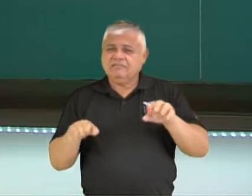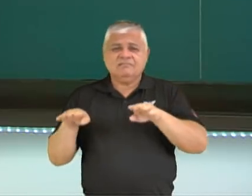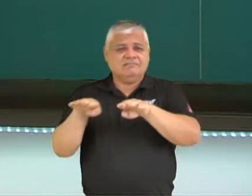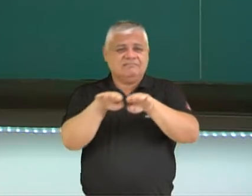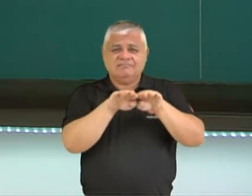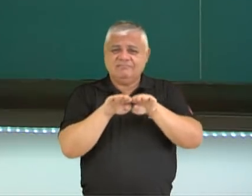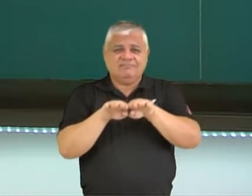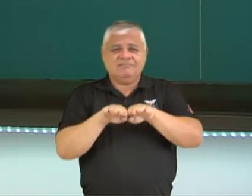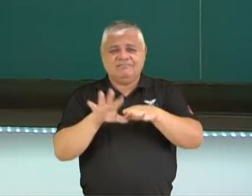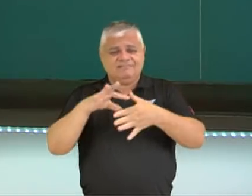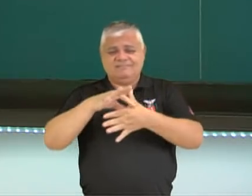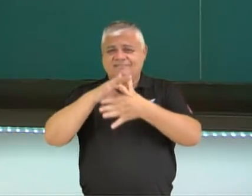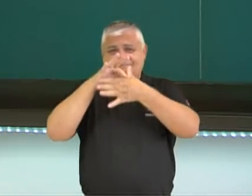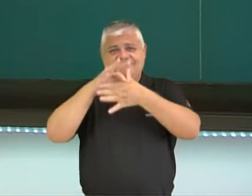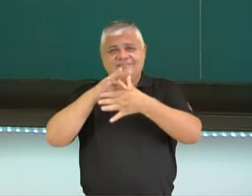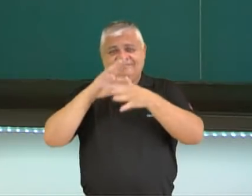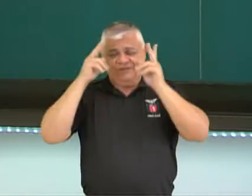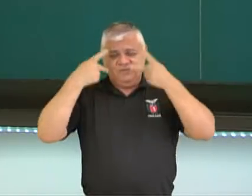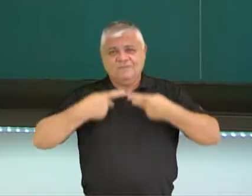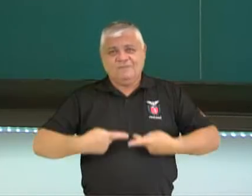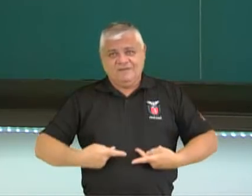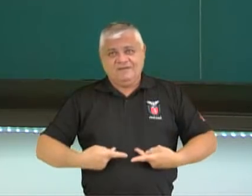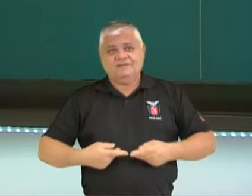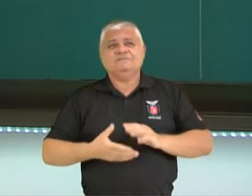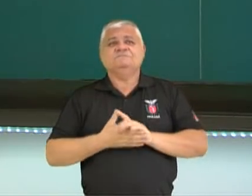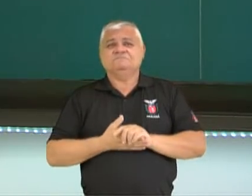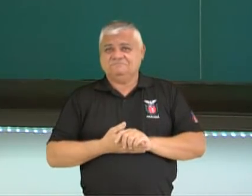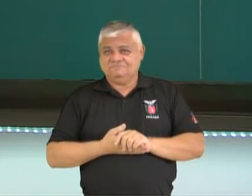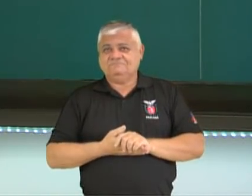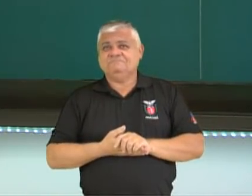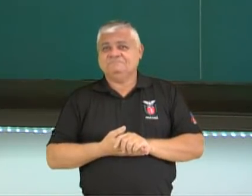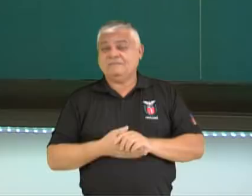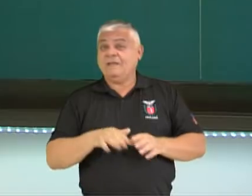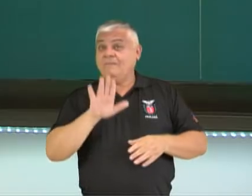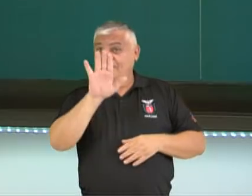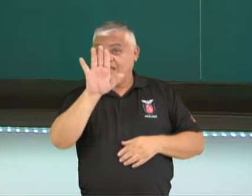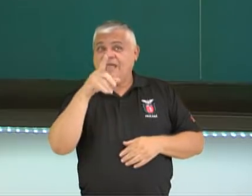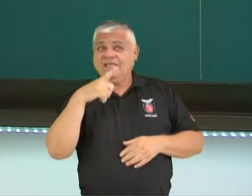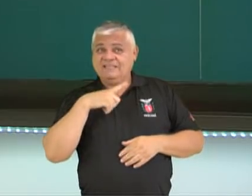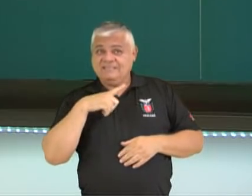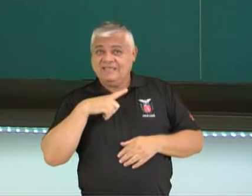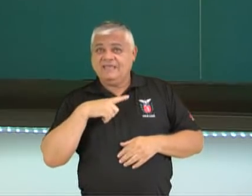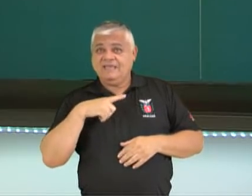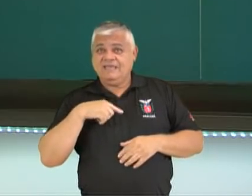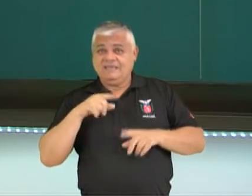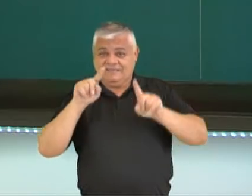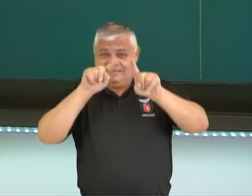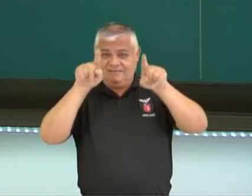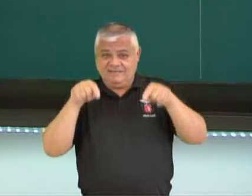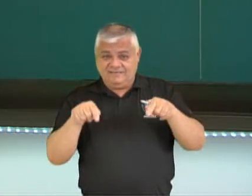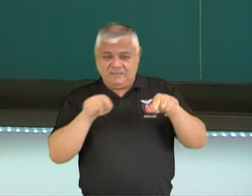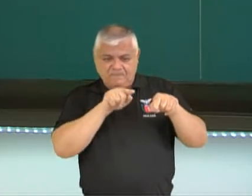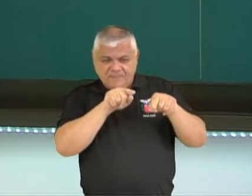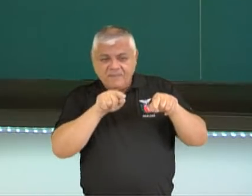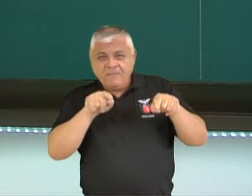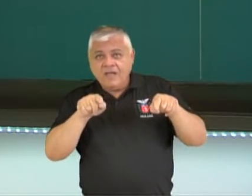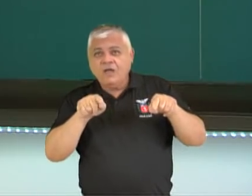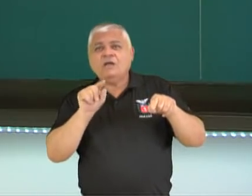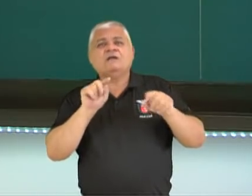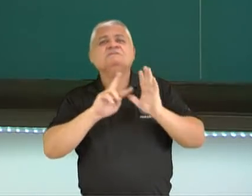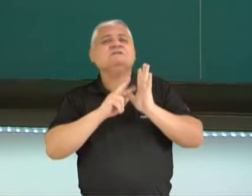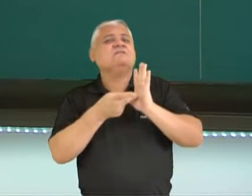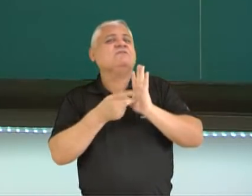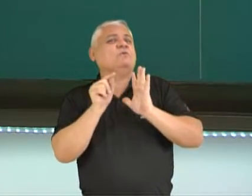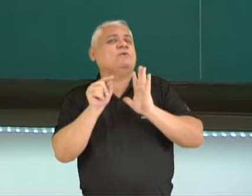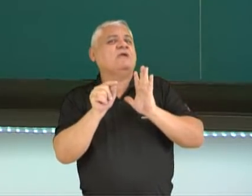são gente. O nosso poema termina por aqui, mas nós temos uma marca muito importante, que são as reticências que